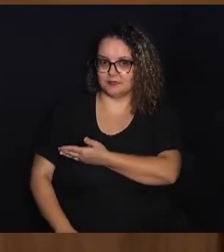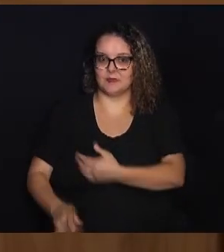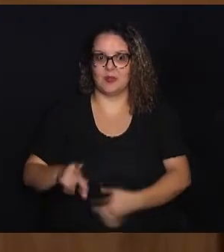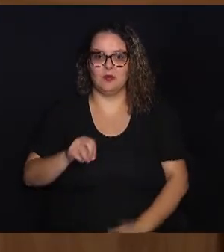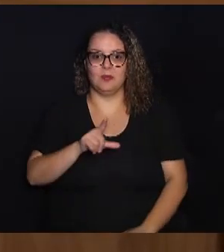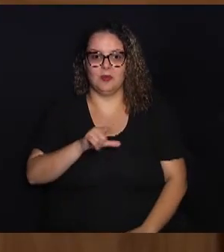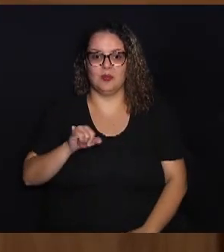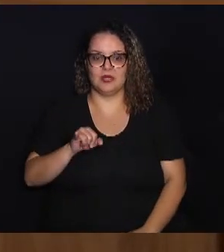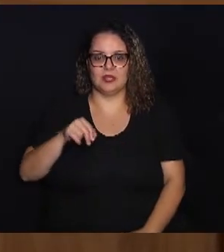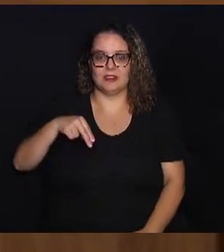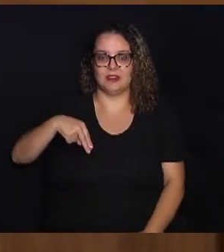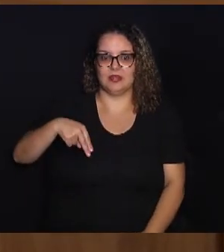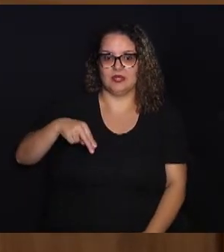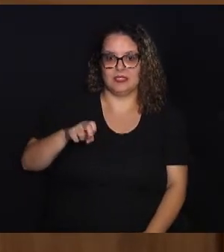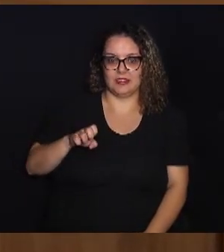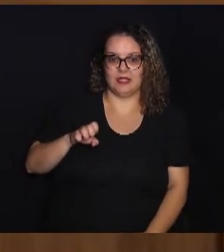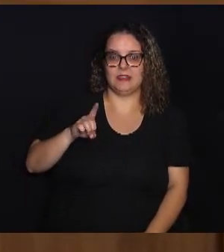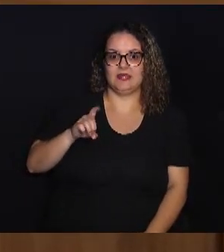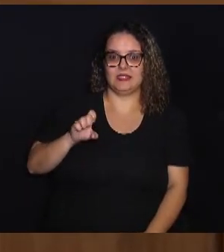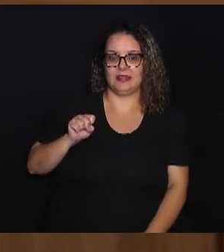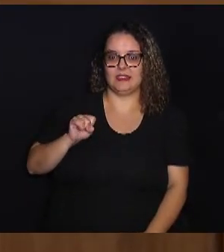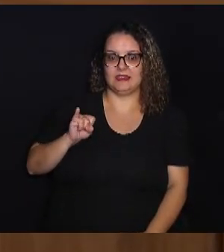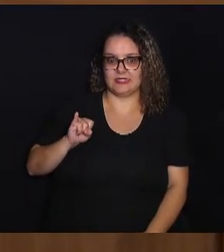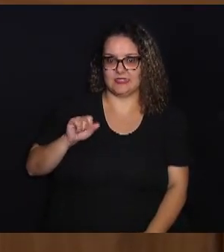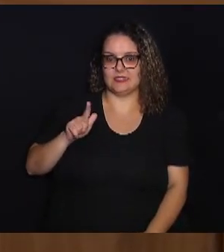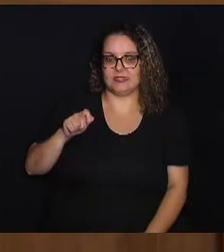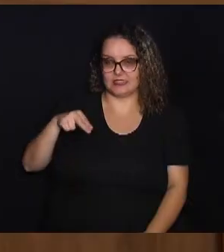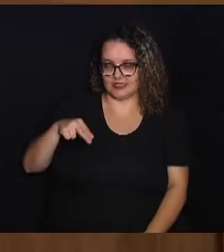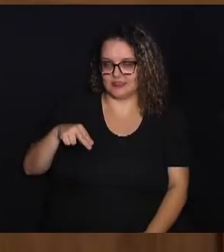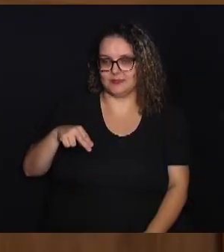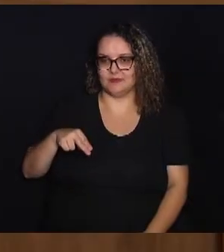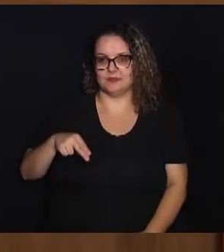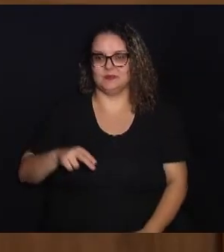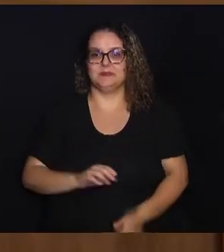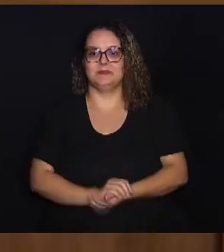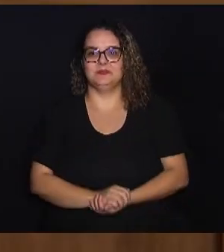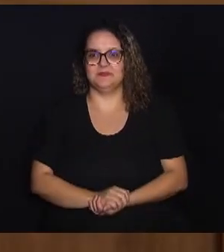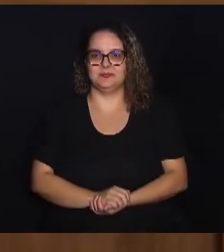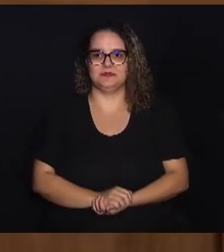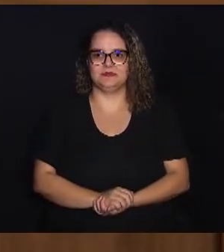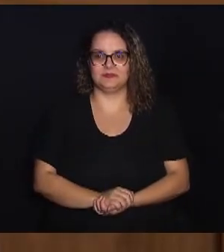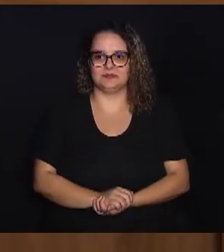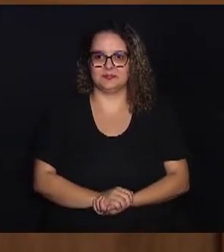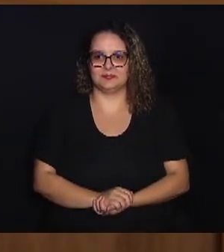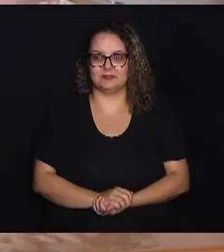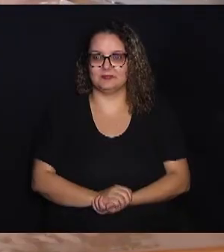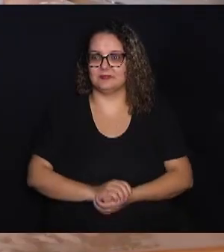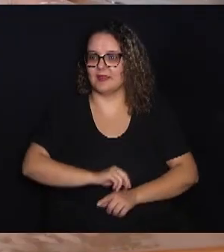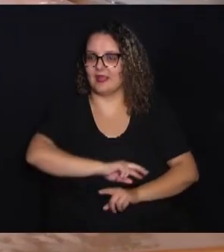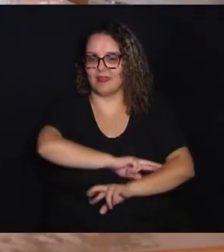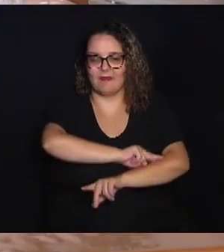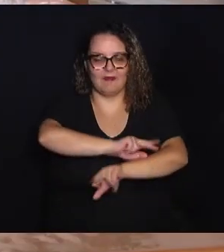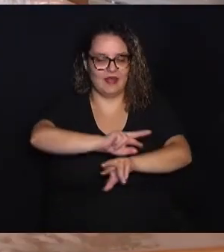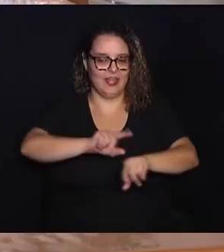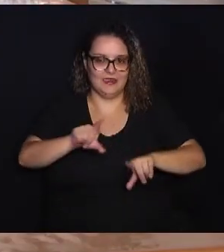E a gente vai repetir esse mesmo processo com a outra ponta do fio. Então, os 2 fios em